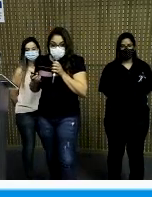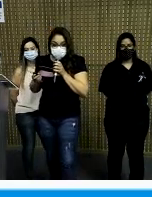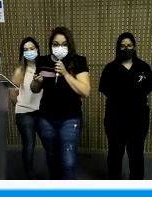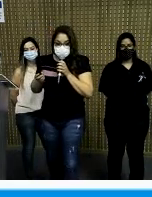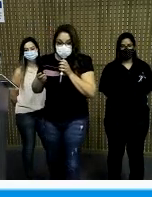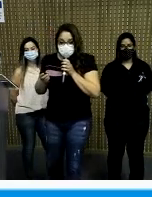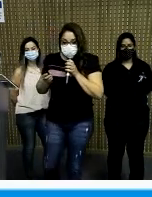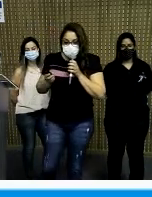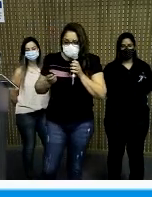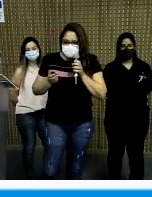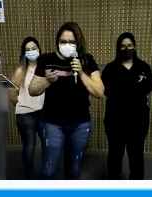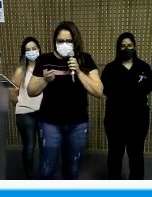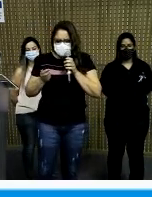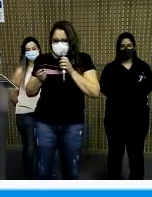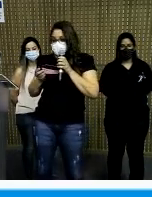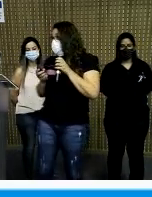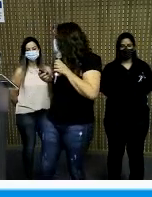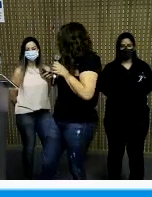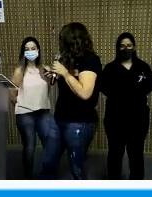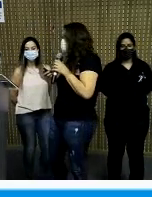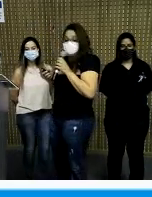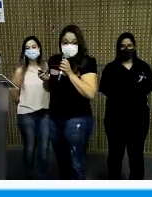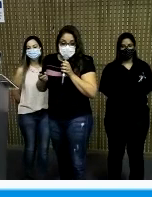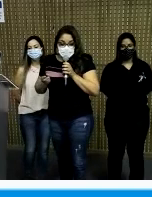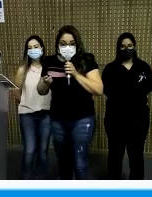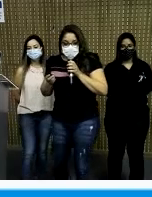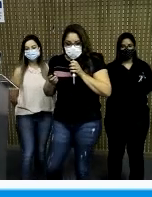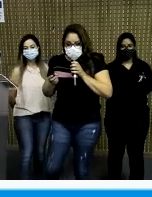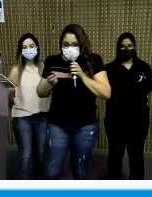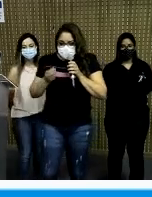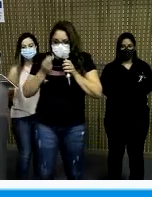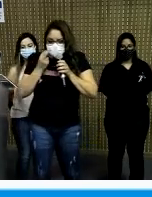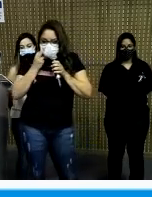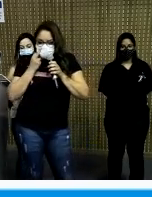no pré-natal. Esse aqui é relacionado ao quê? Está falhando ali.